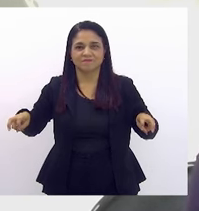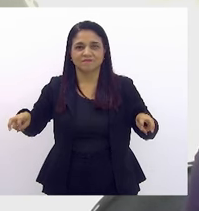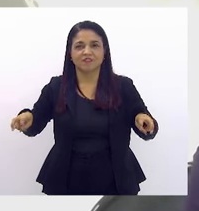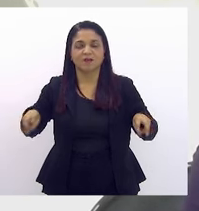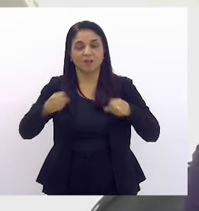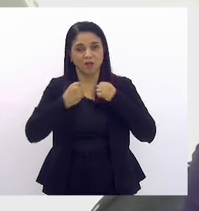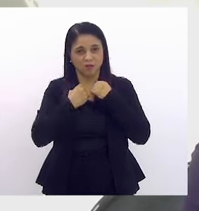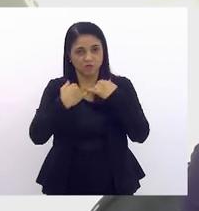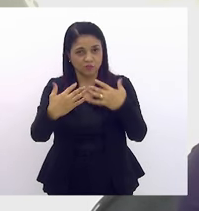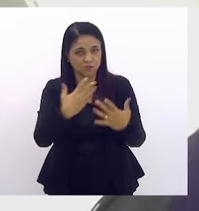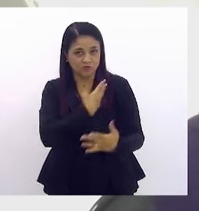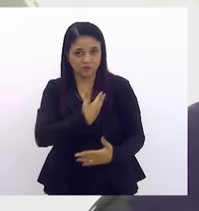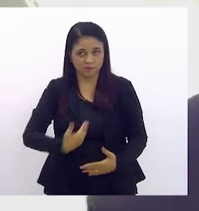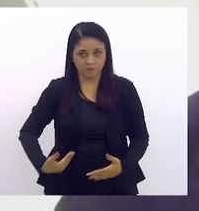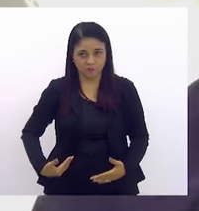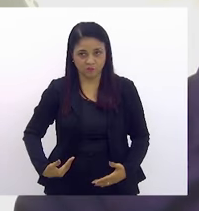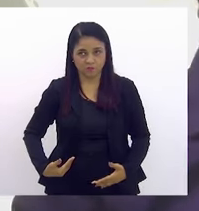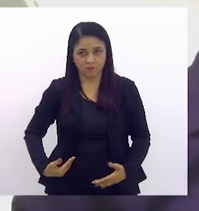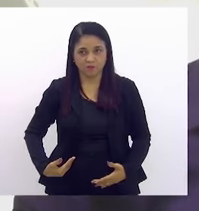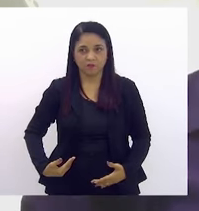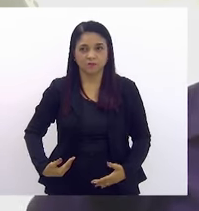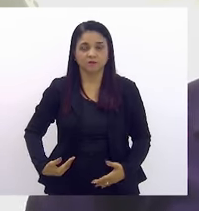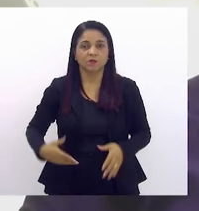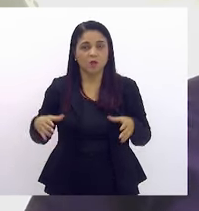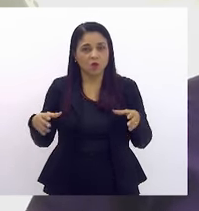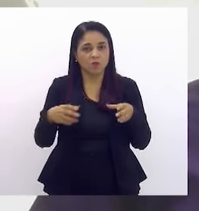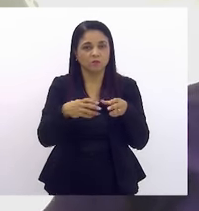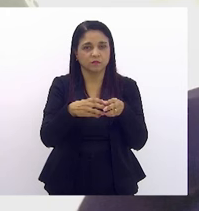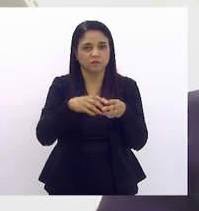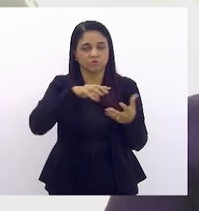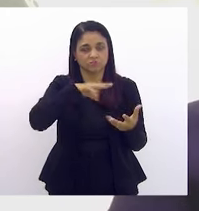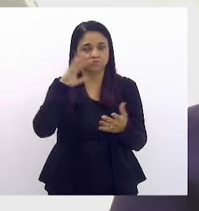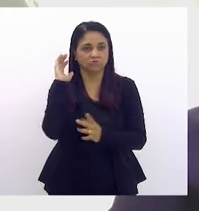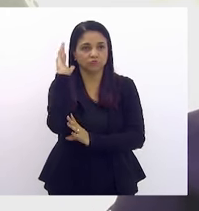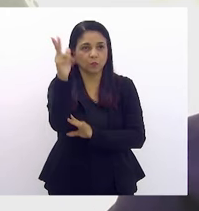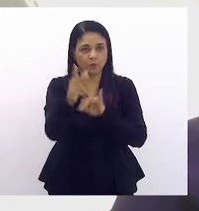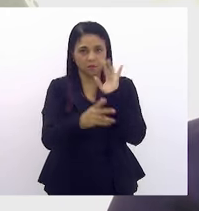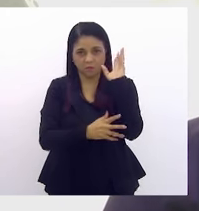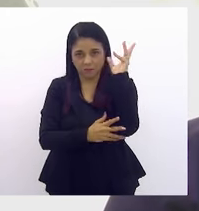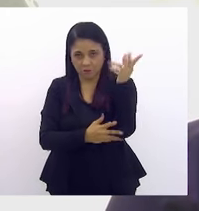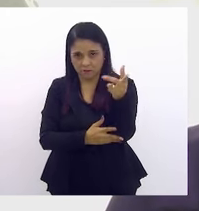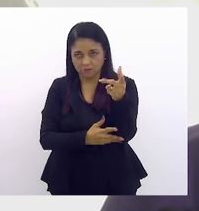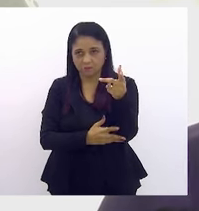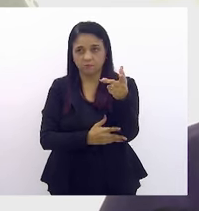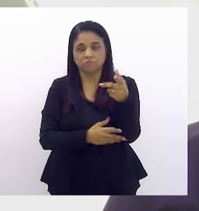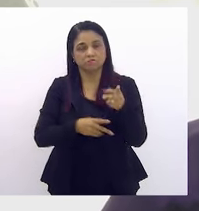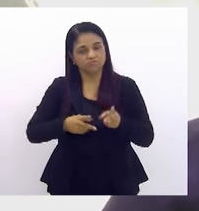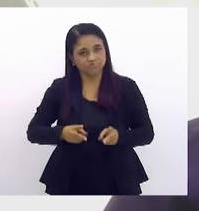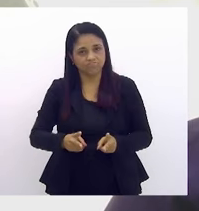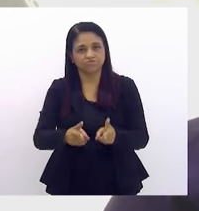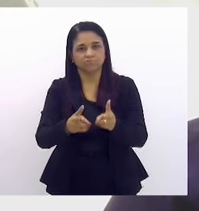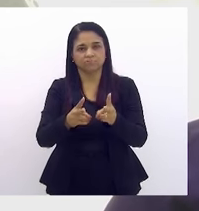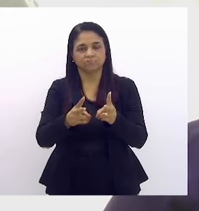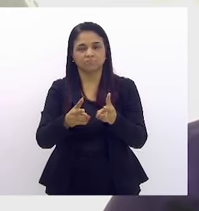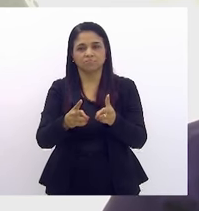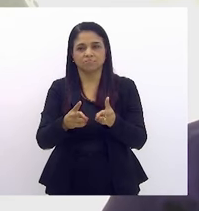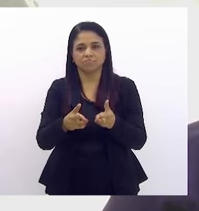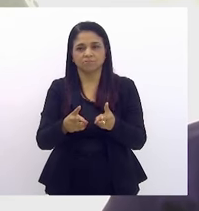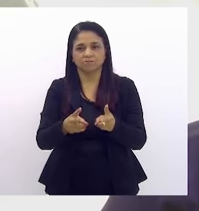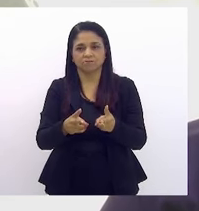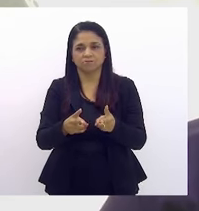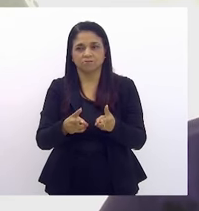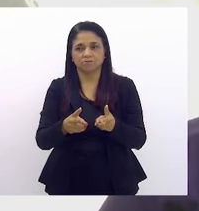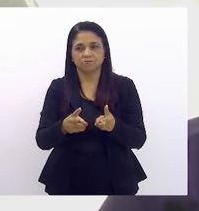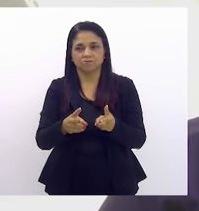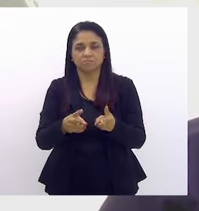audiências públicas que a gente, pela Comissão de Meio Ambiente, está conduzindo de modo a dar uma continuidade do